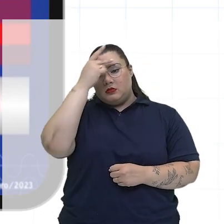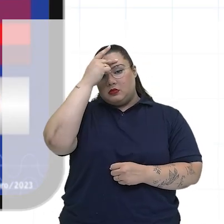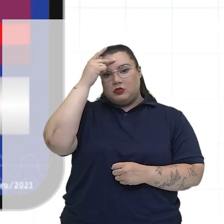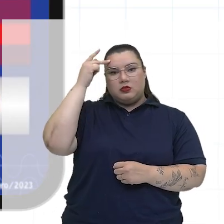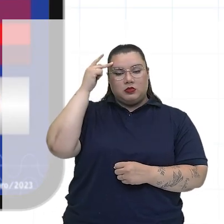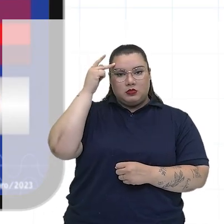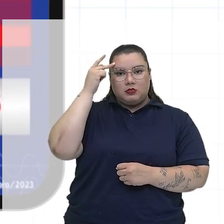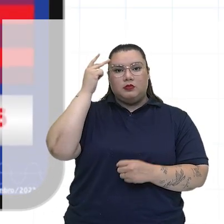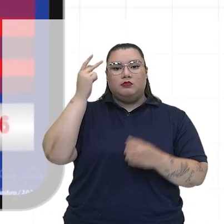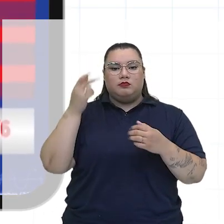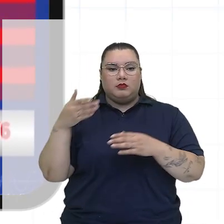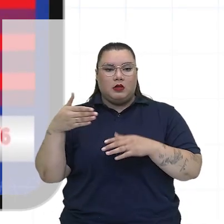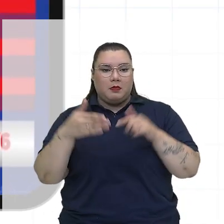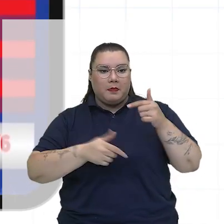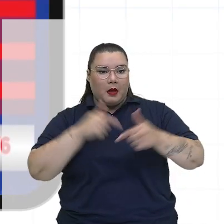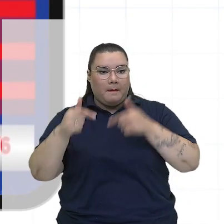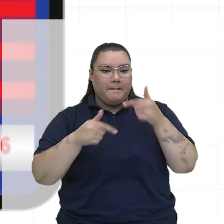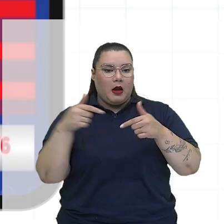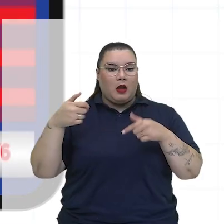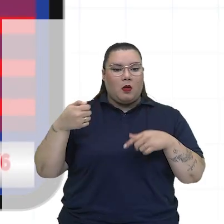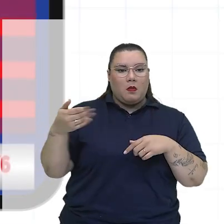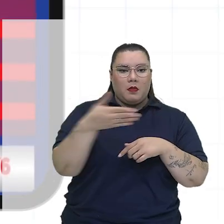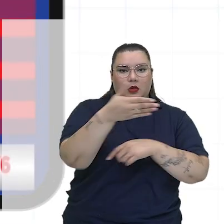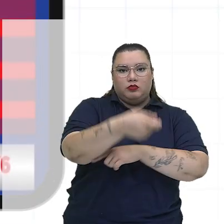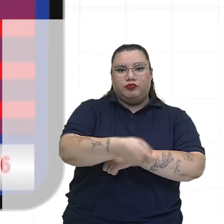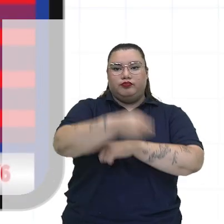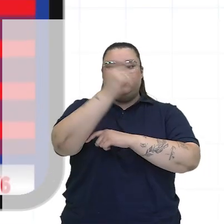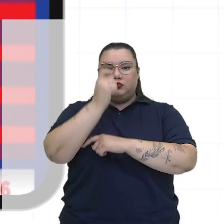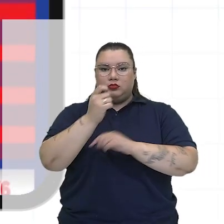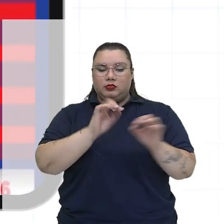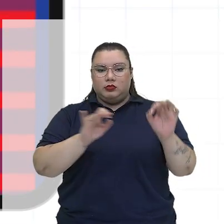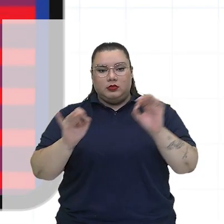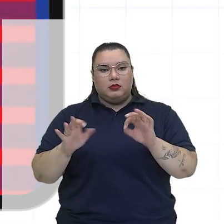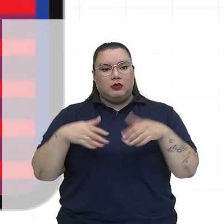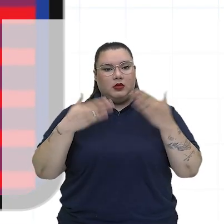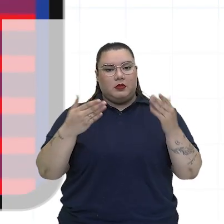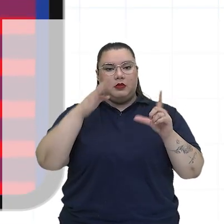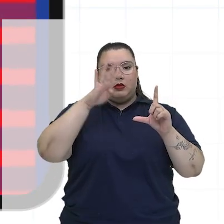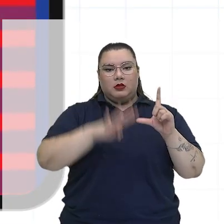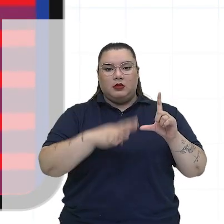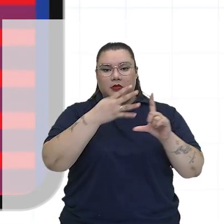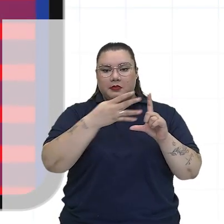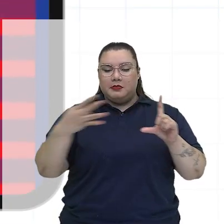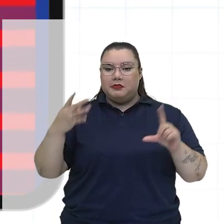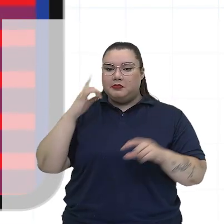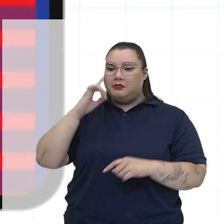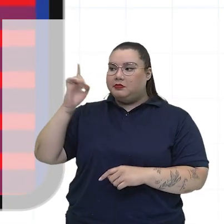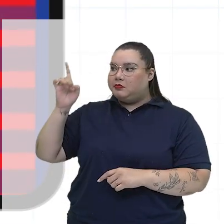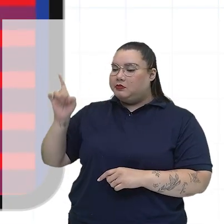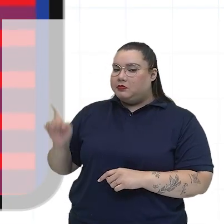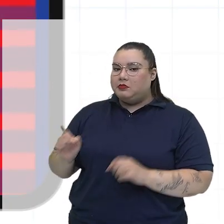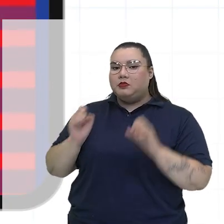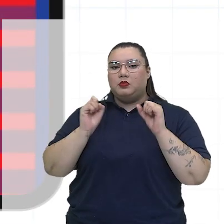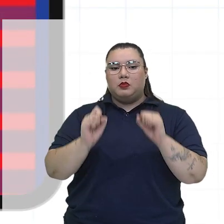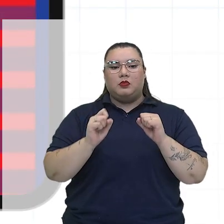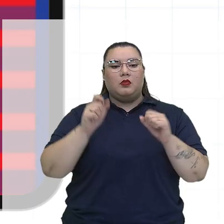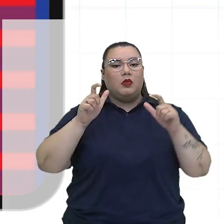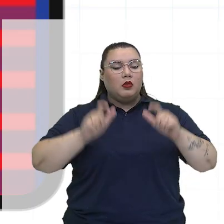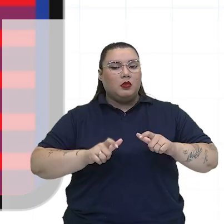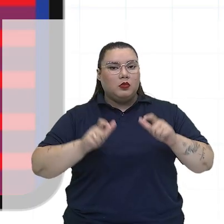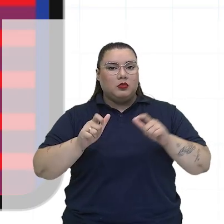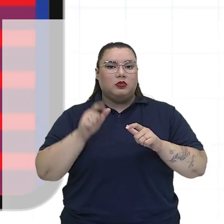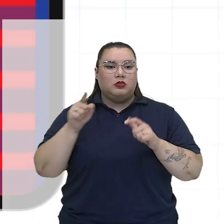1.035.376 pescadores no total, tá? Então, para vocês aí, a tabela por completo, mas vocês podem ter acesso